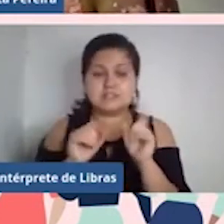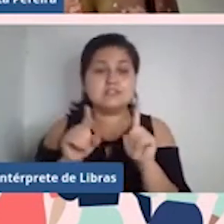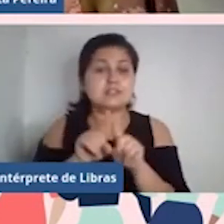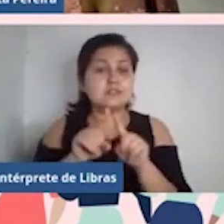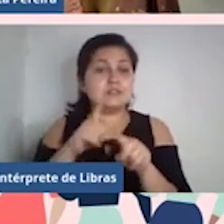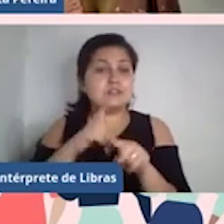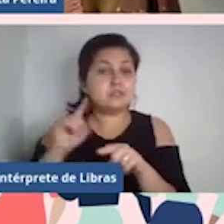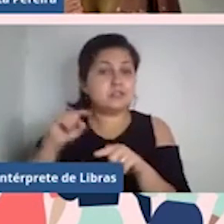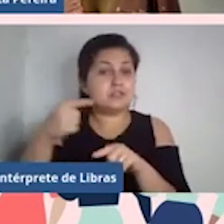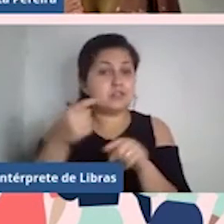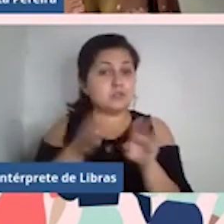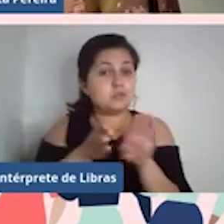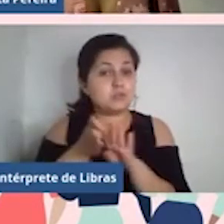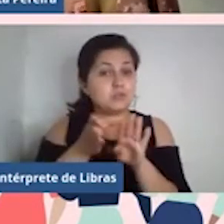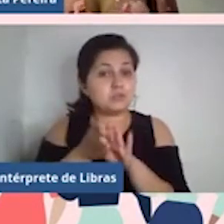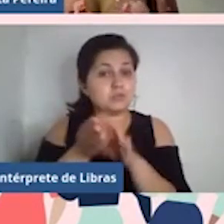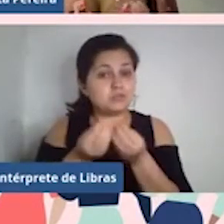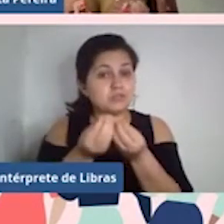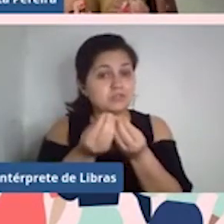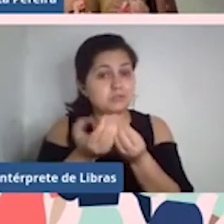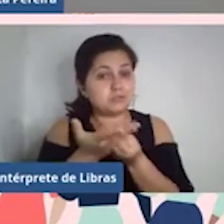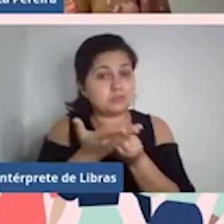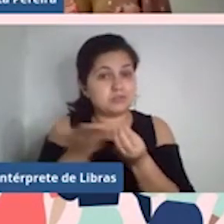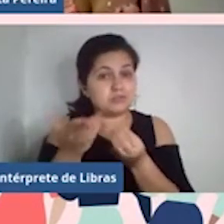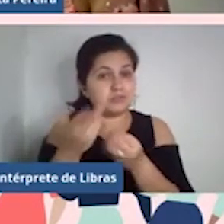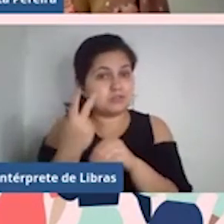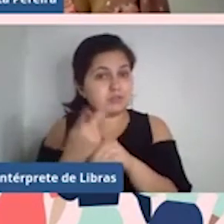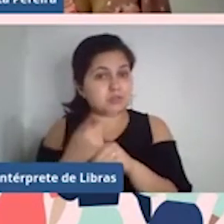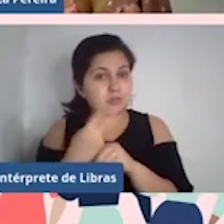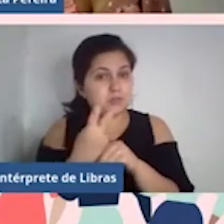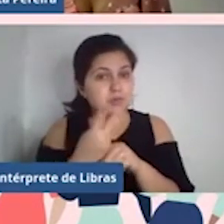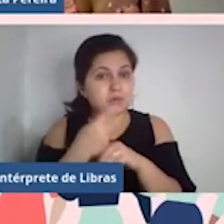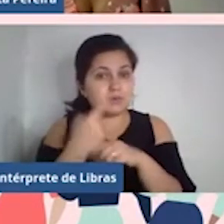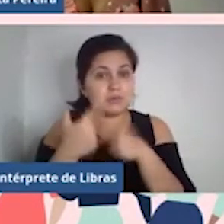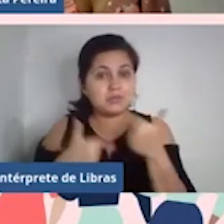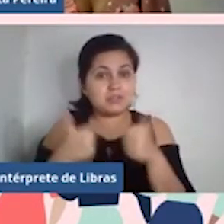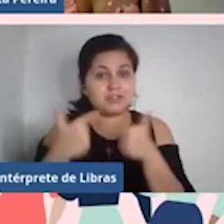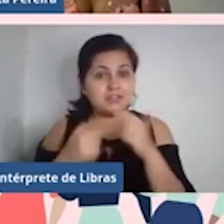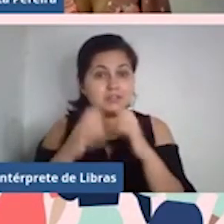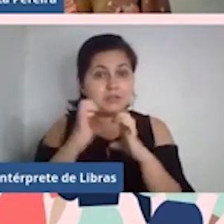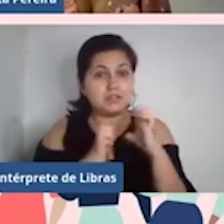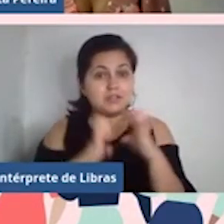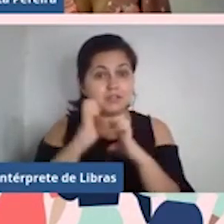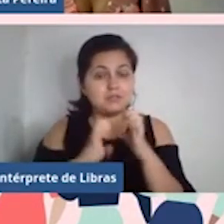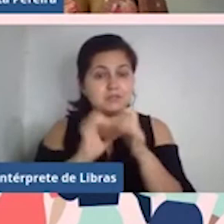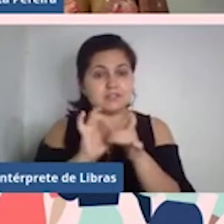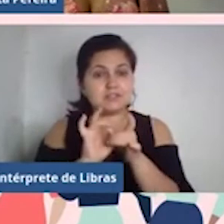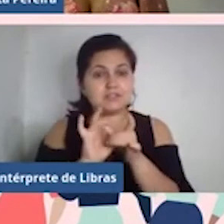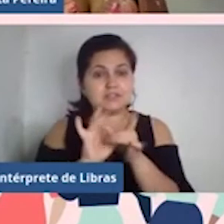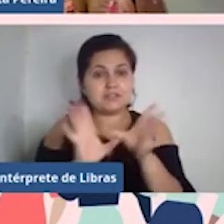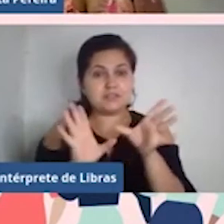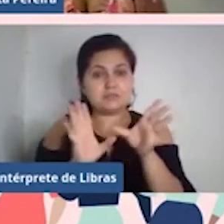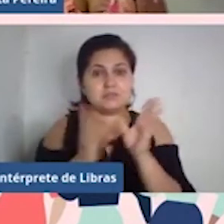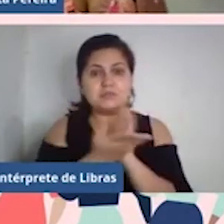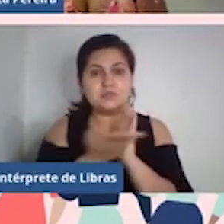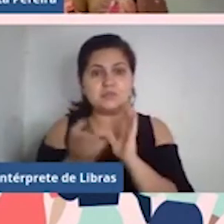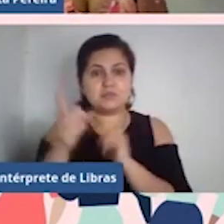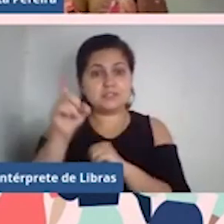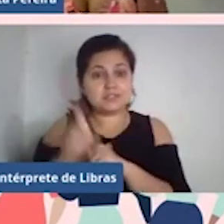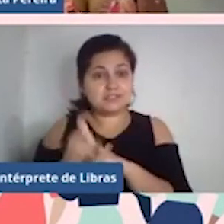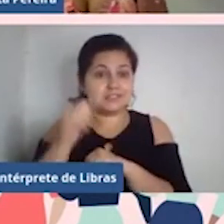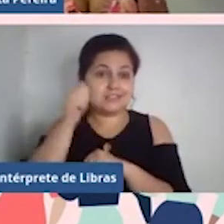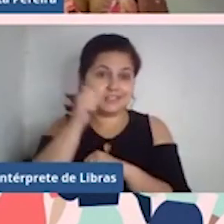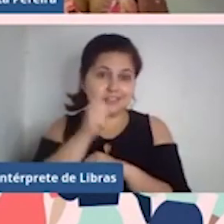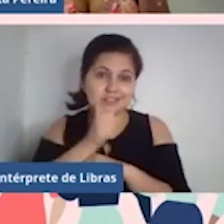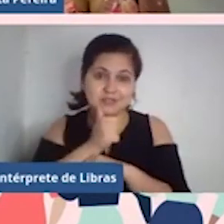outro conselho para dar para vocês, né? Procurem trabalhar em empresas que permitam que vocês sejam mulheres